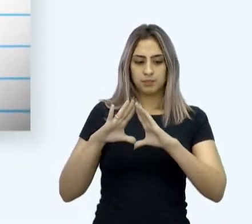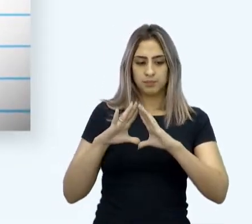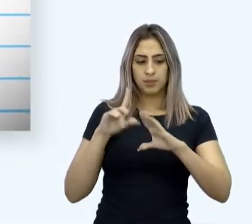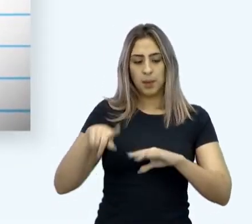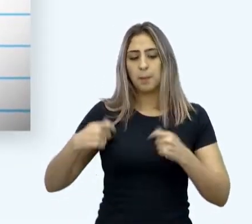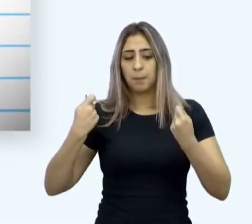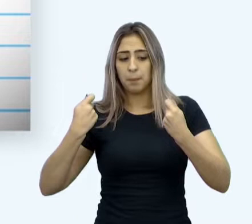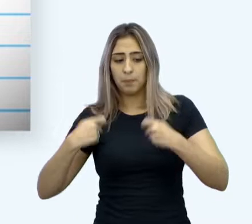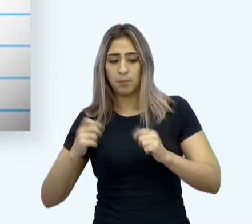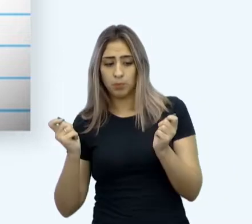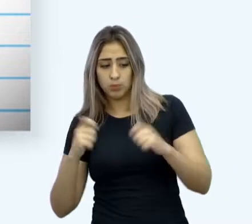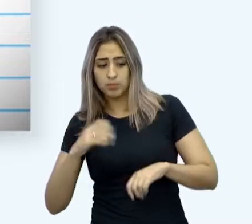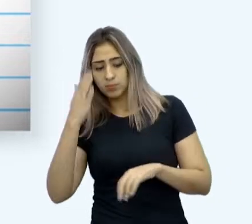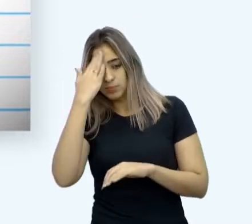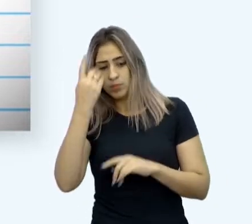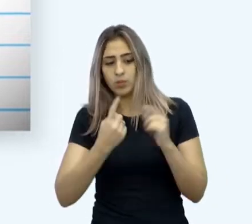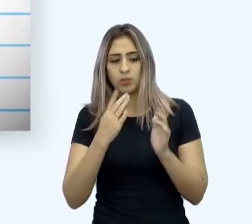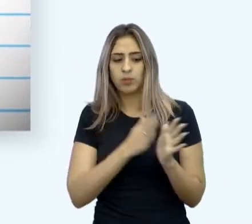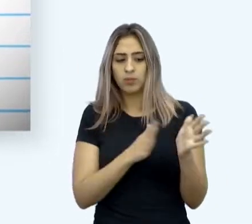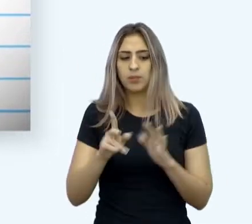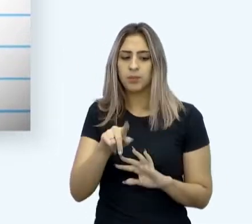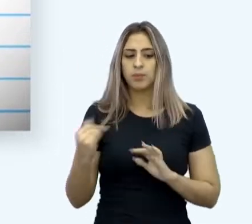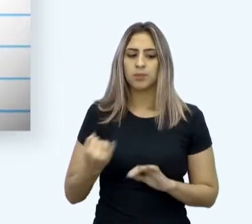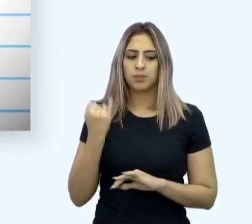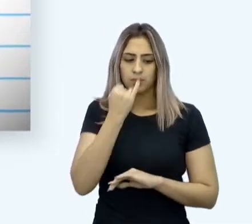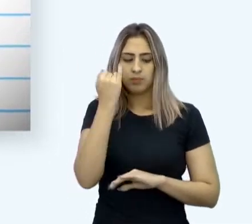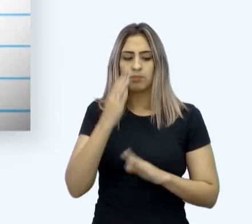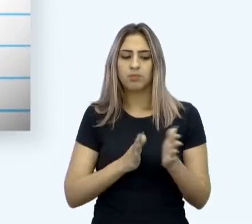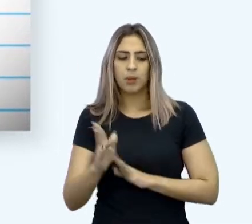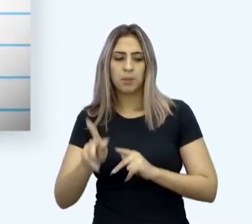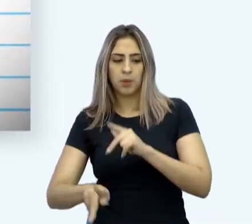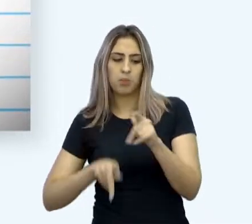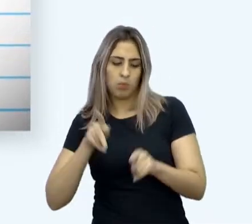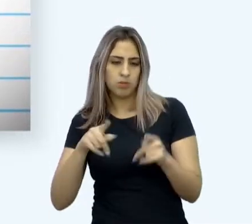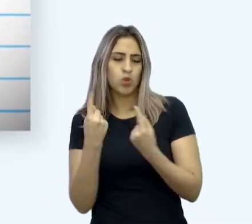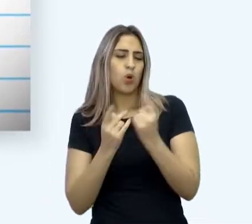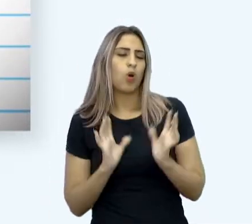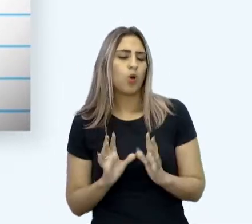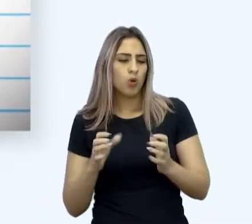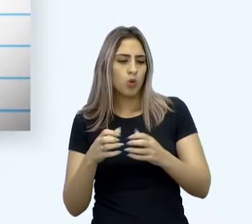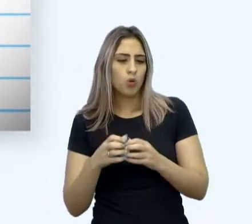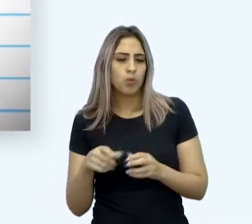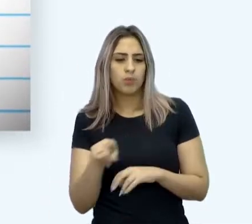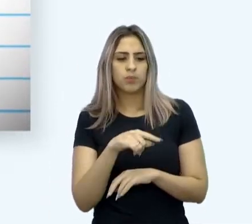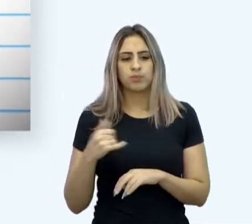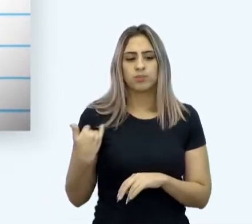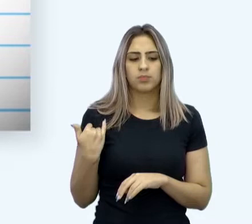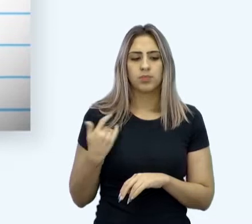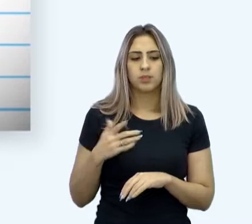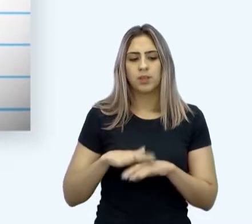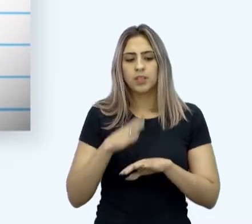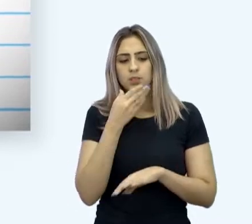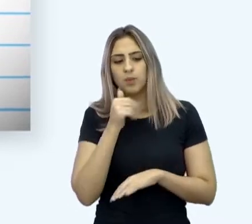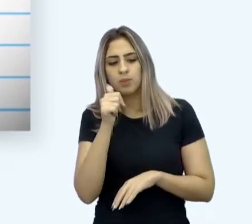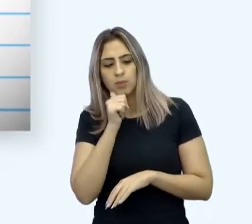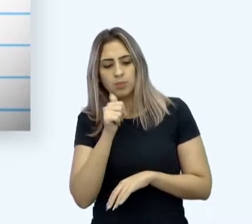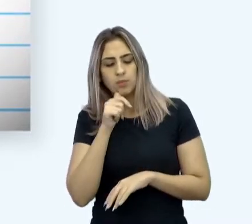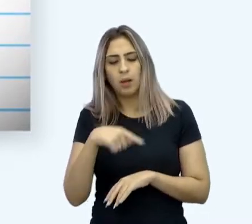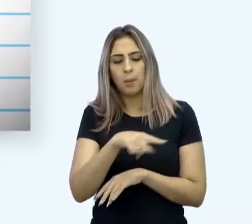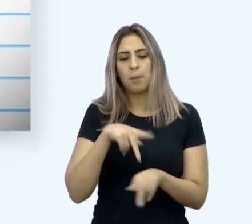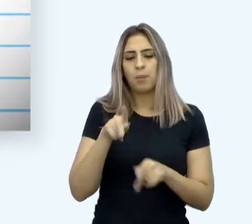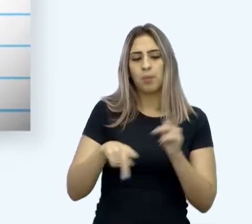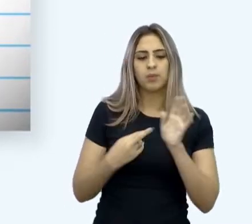é possível saber qual faixa etária é predominante em uma determinada população, em quais grupos de idade há mais homens ou mulheres, se a